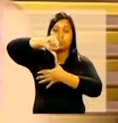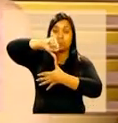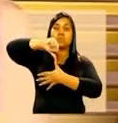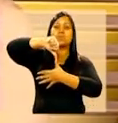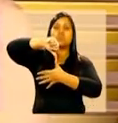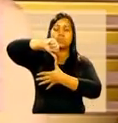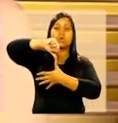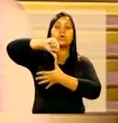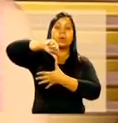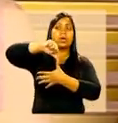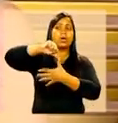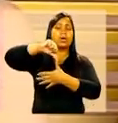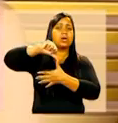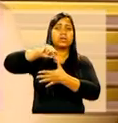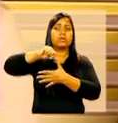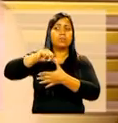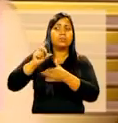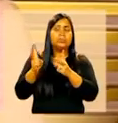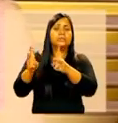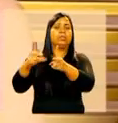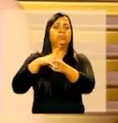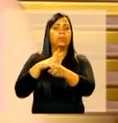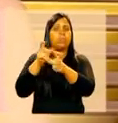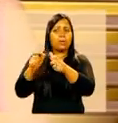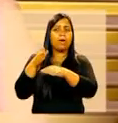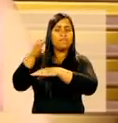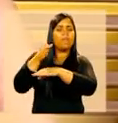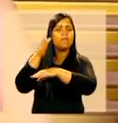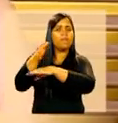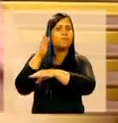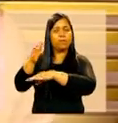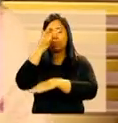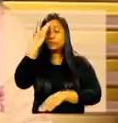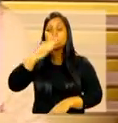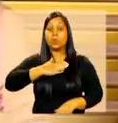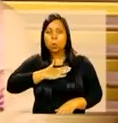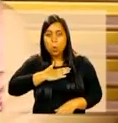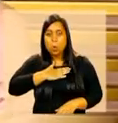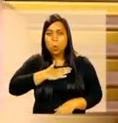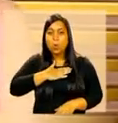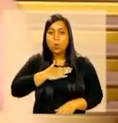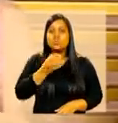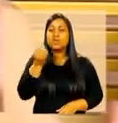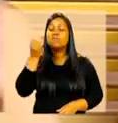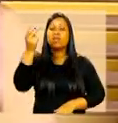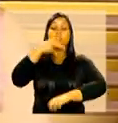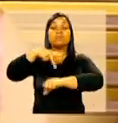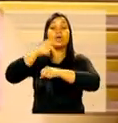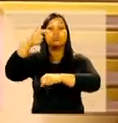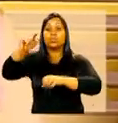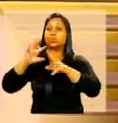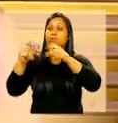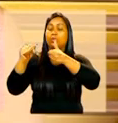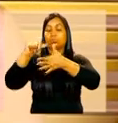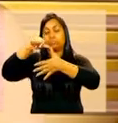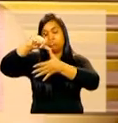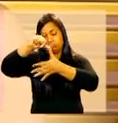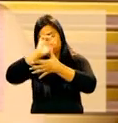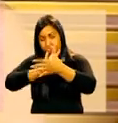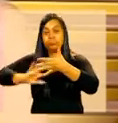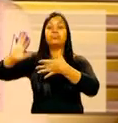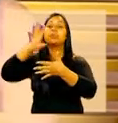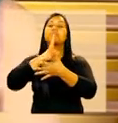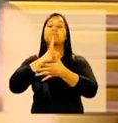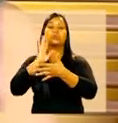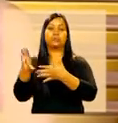que nunca sai da rota ali, né? Normalmente o cliente que gosta de fazer viagem internacional, ele já conheceu toda a América do Sul,